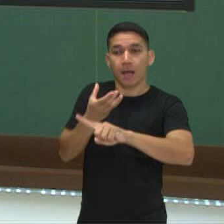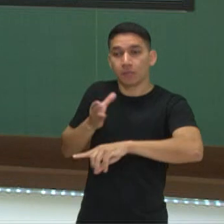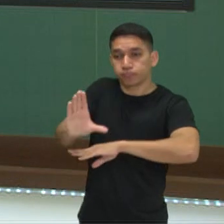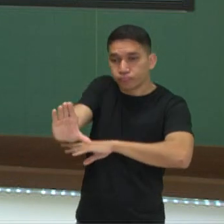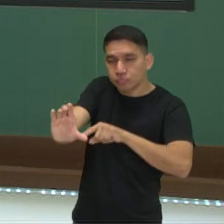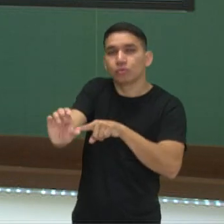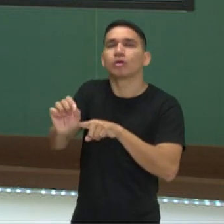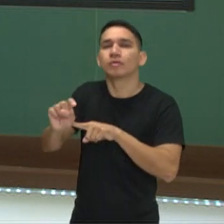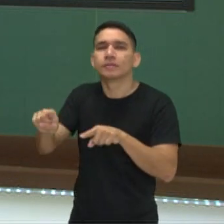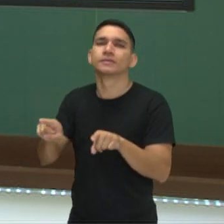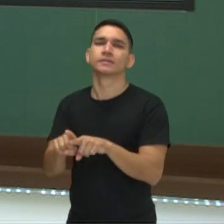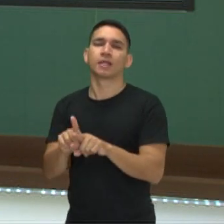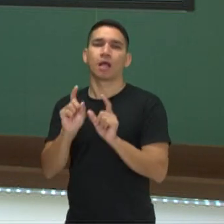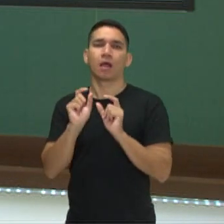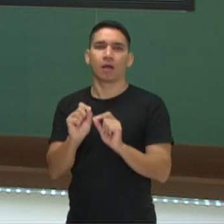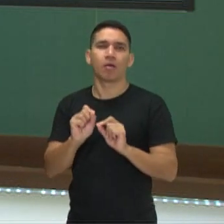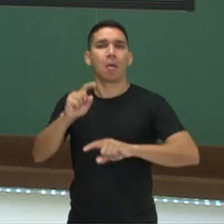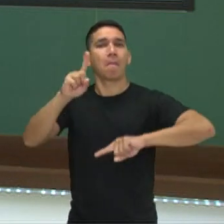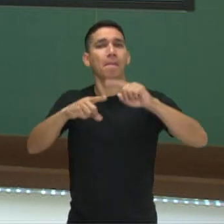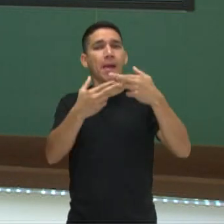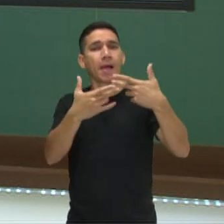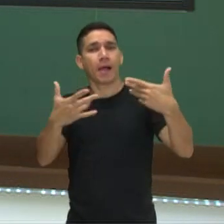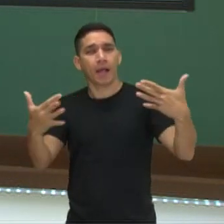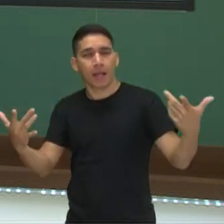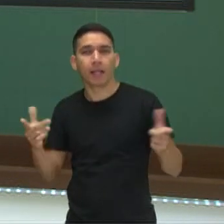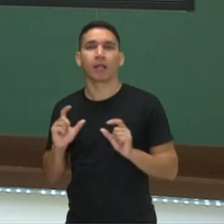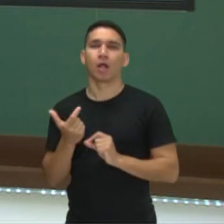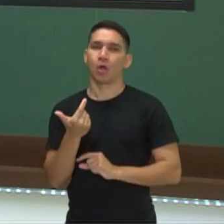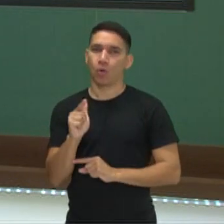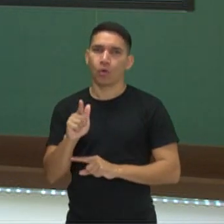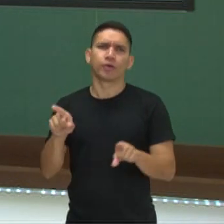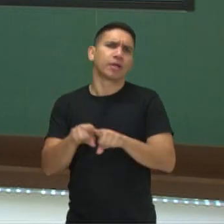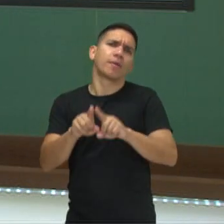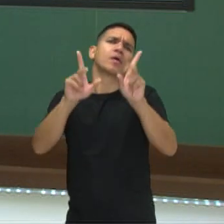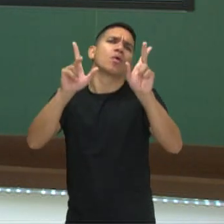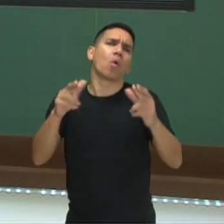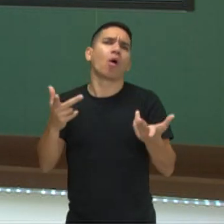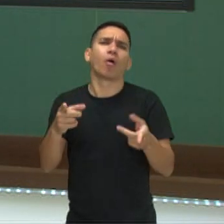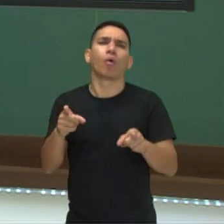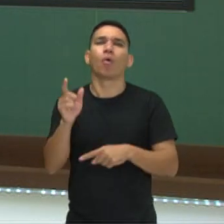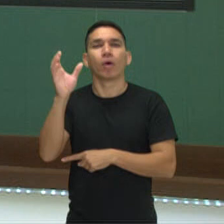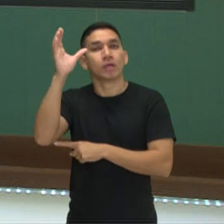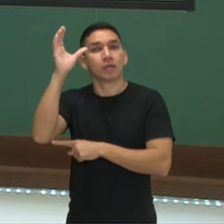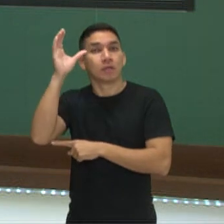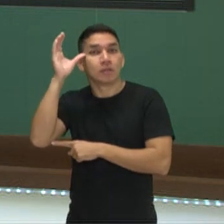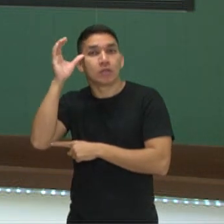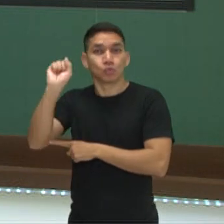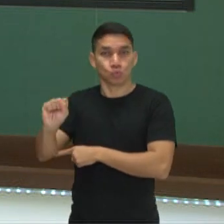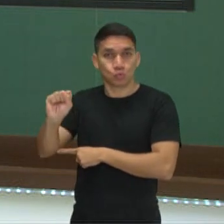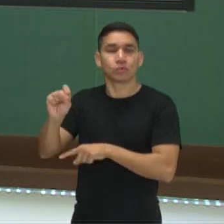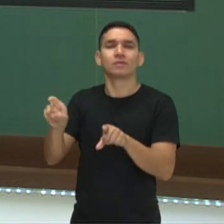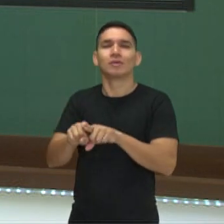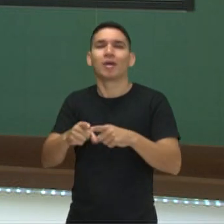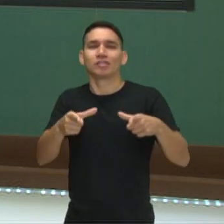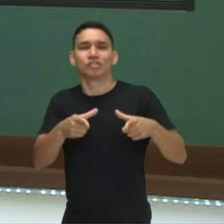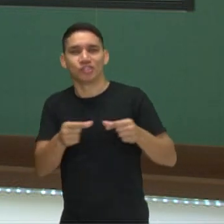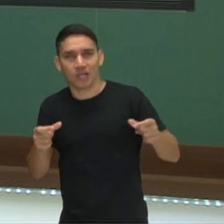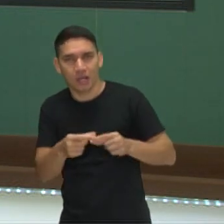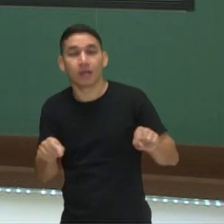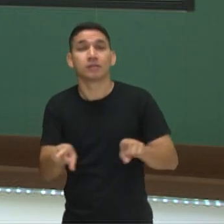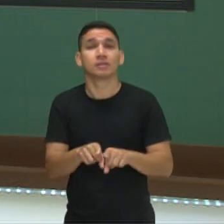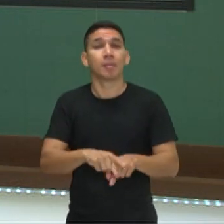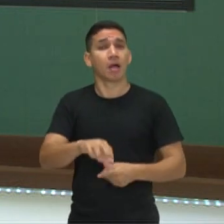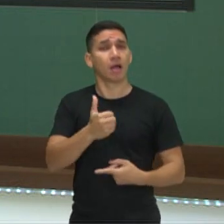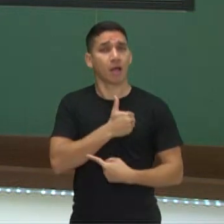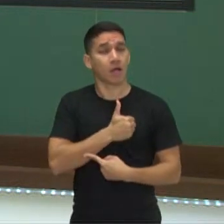financeiro e com as peças, assim como a Coreia do Sul, assim como o Japão, assim como o Canadá e